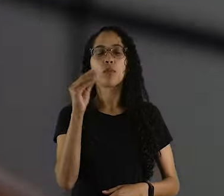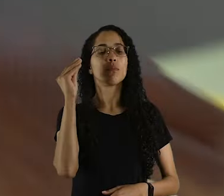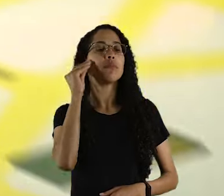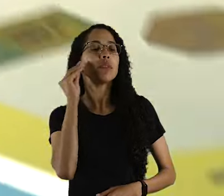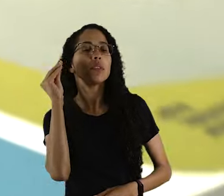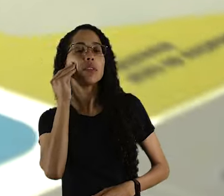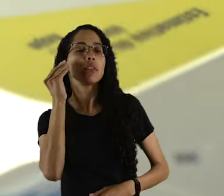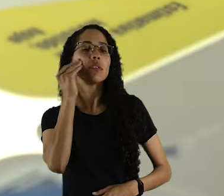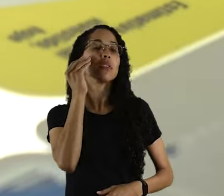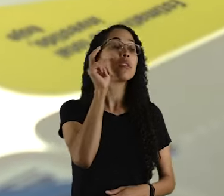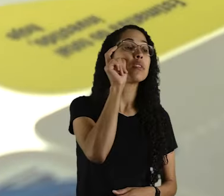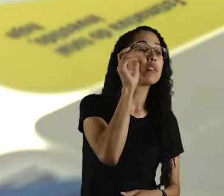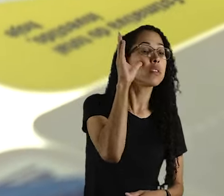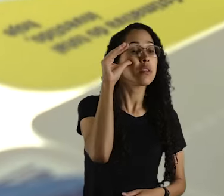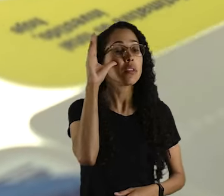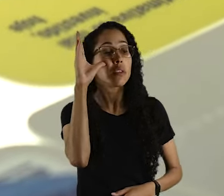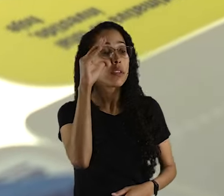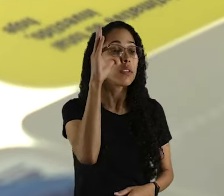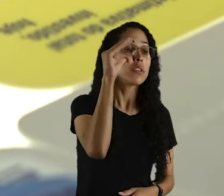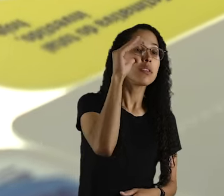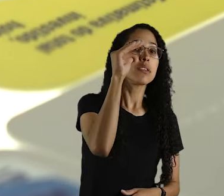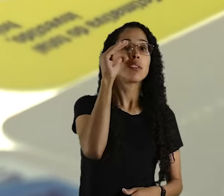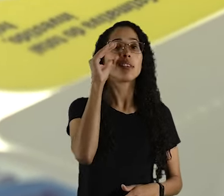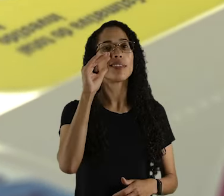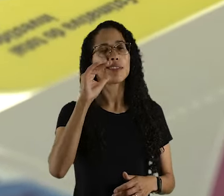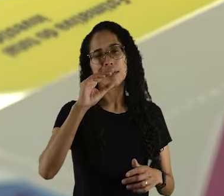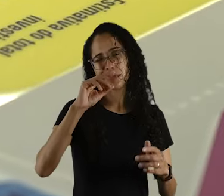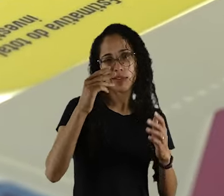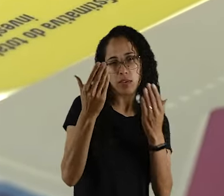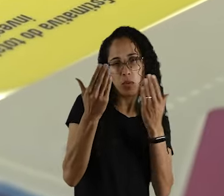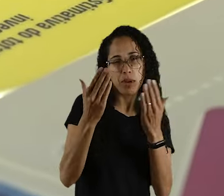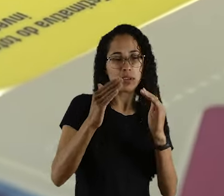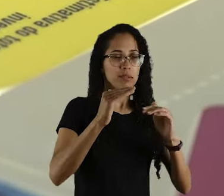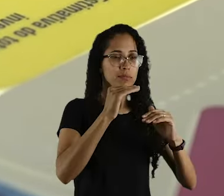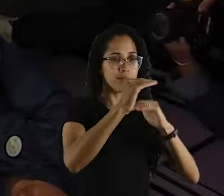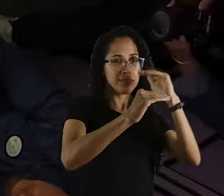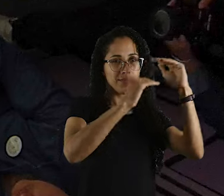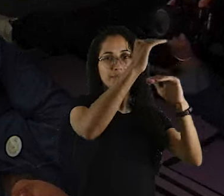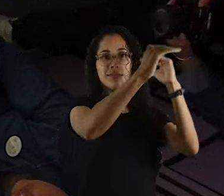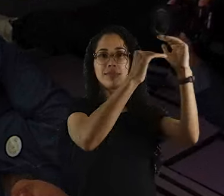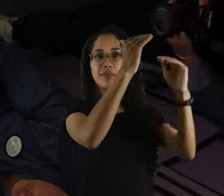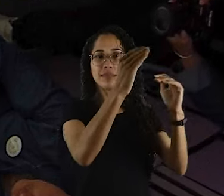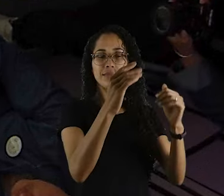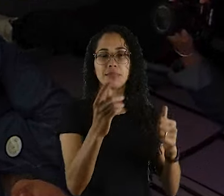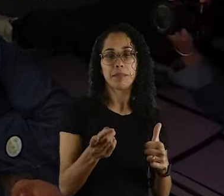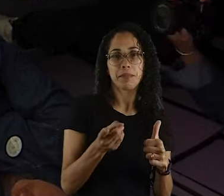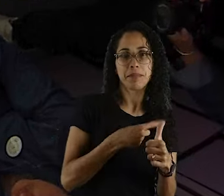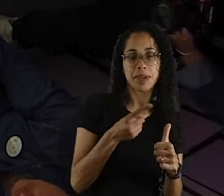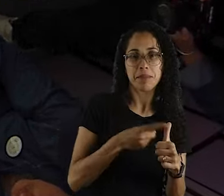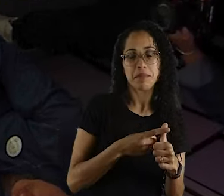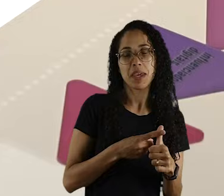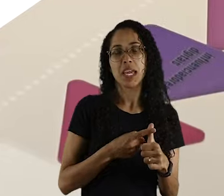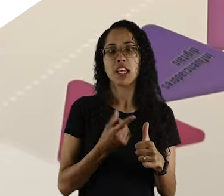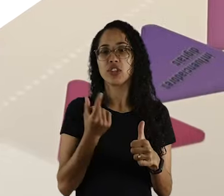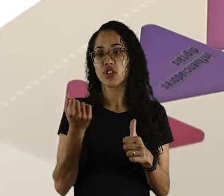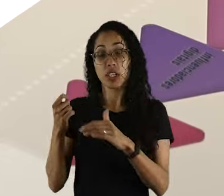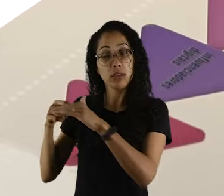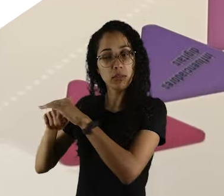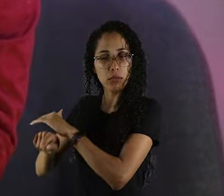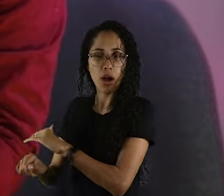devagar e olhando para os investimentos como se fosse uma escadinha. Primeiro se faz uma reserva de